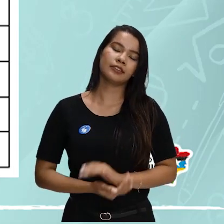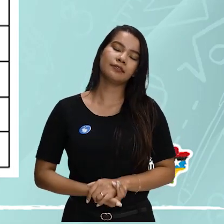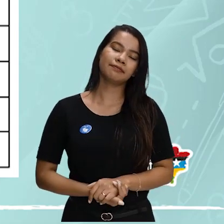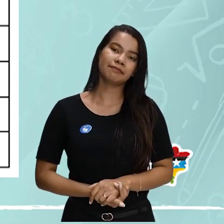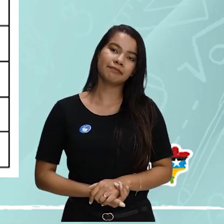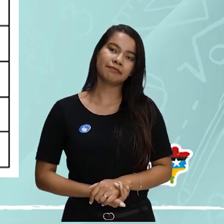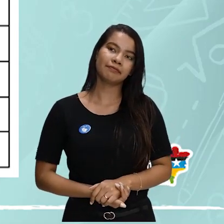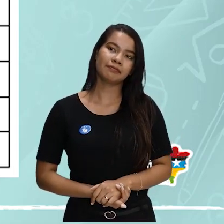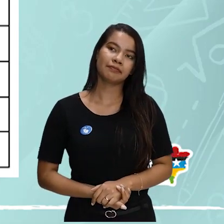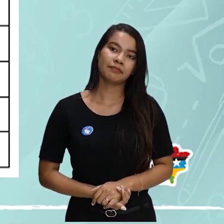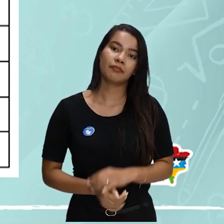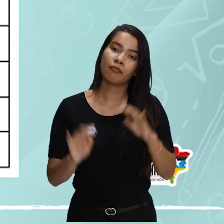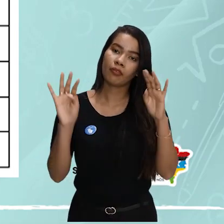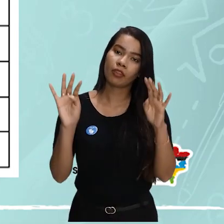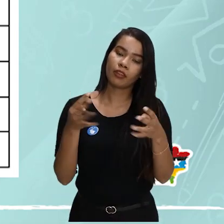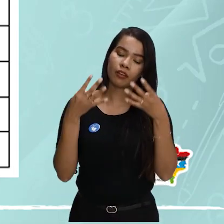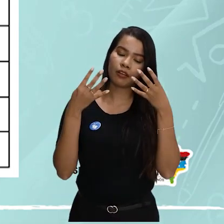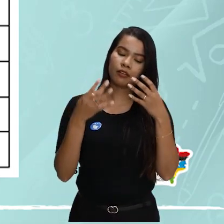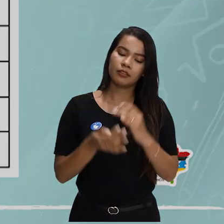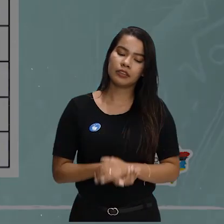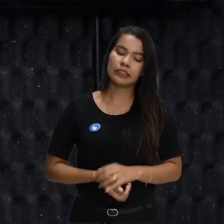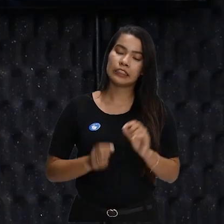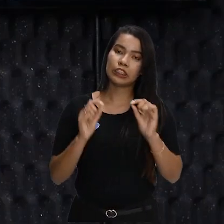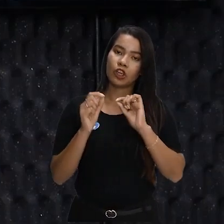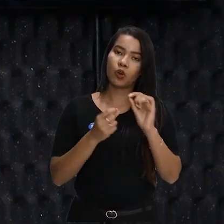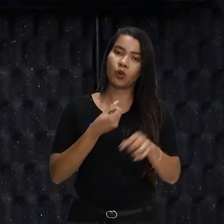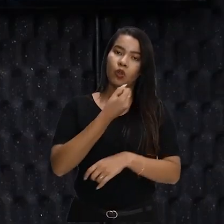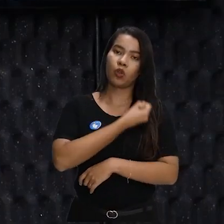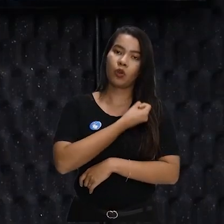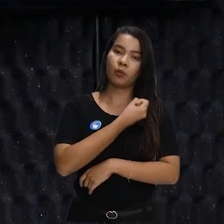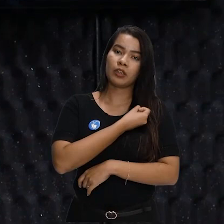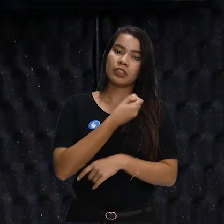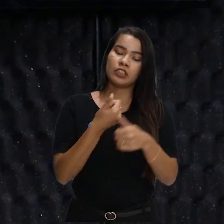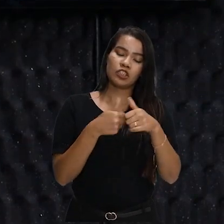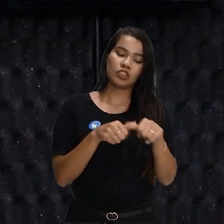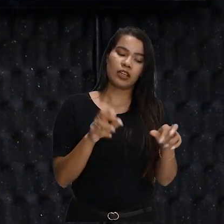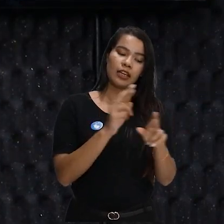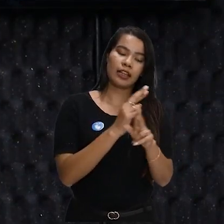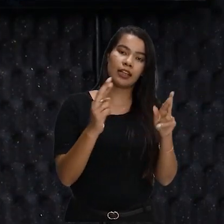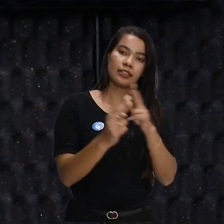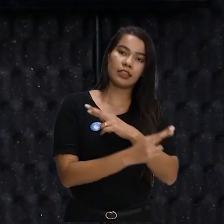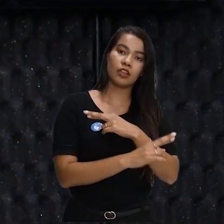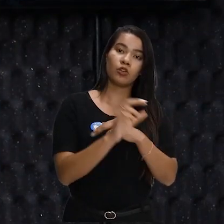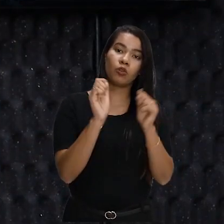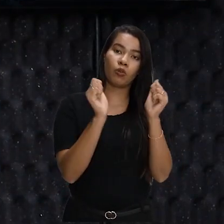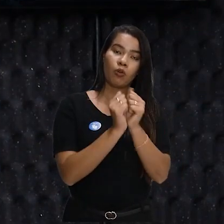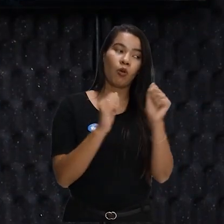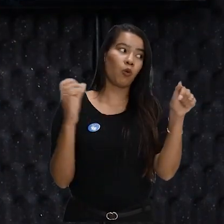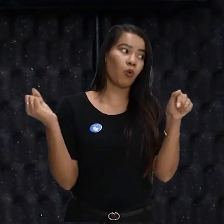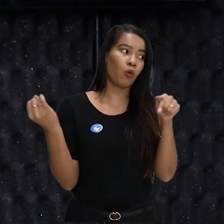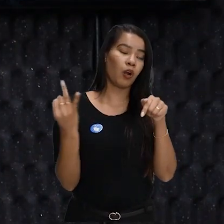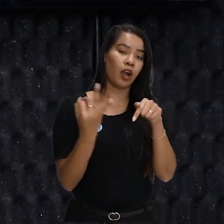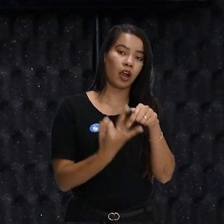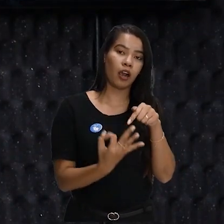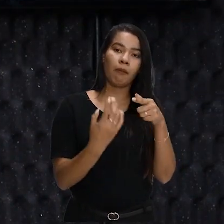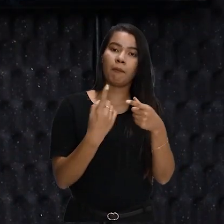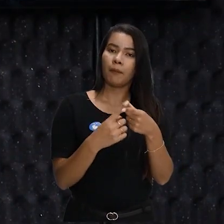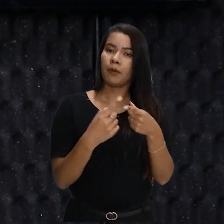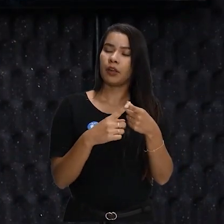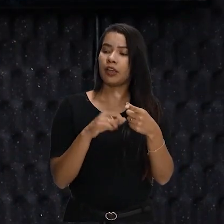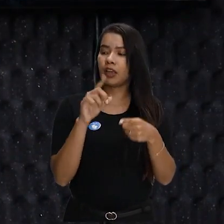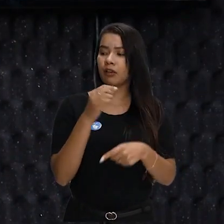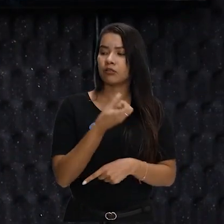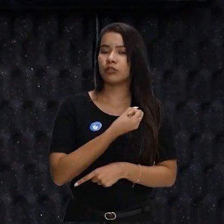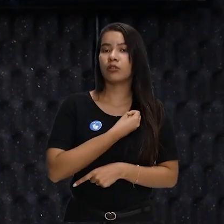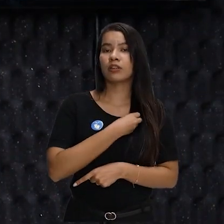5, 3. Prestem bem atenção que esse número aí, ele tem a ver com qualidade. Por quê? Porque é o número que